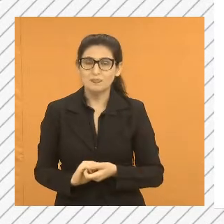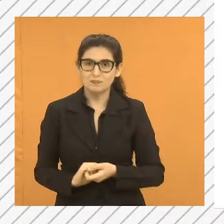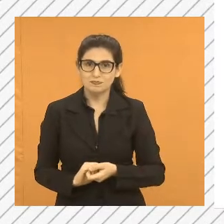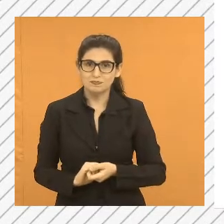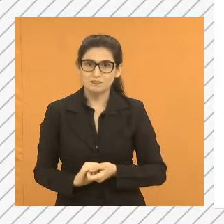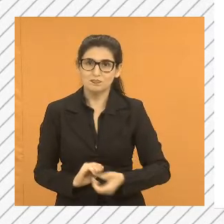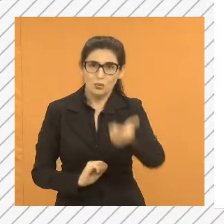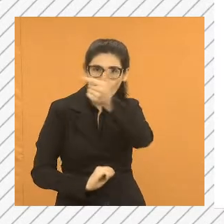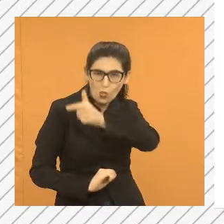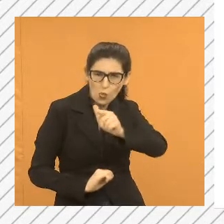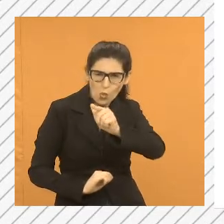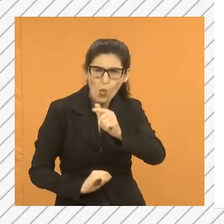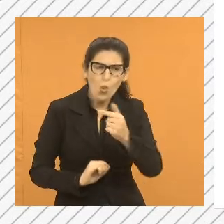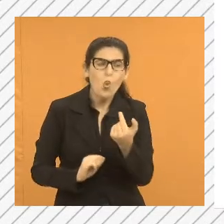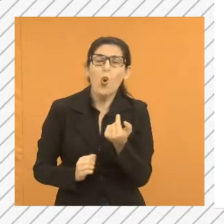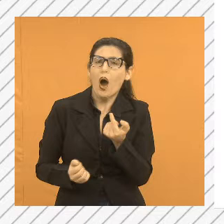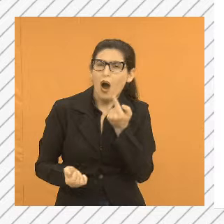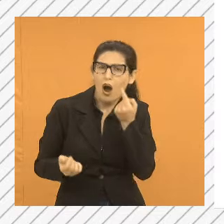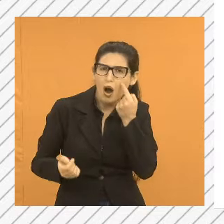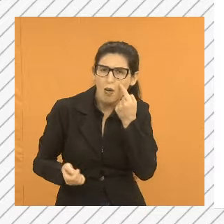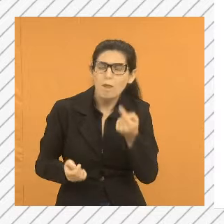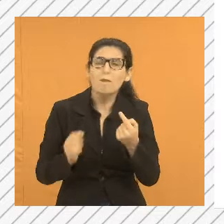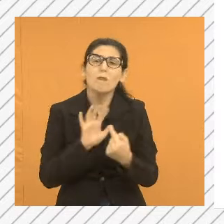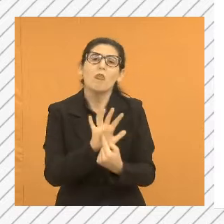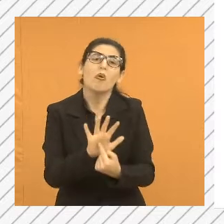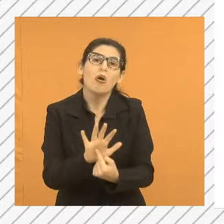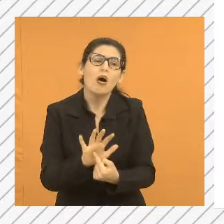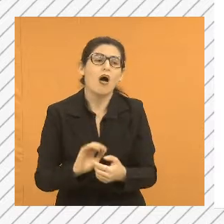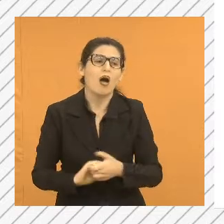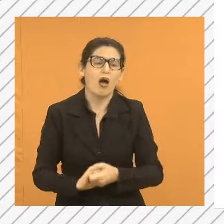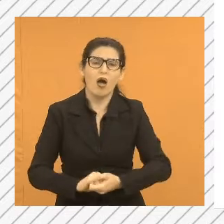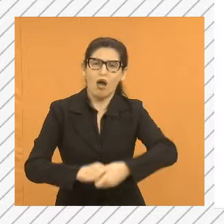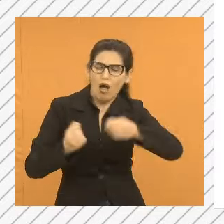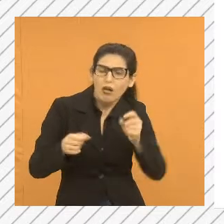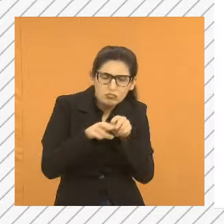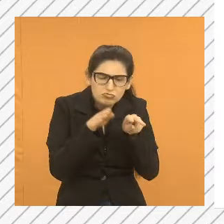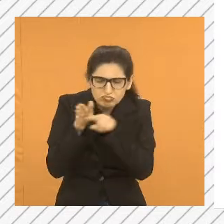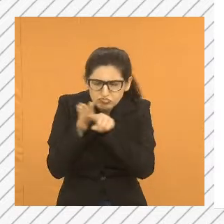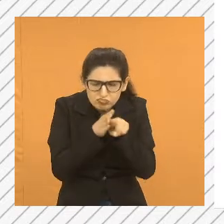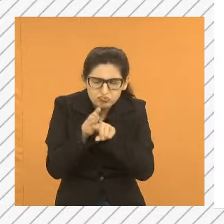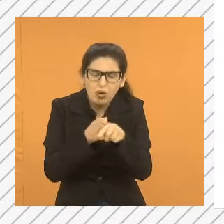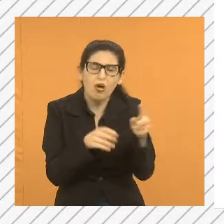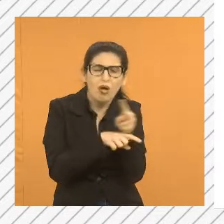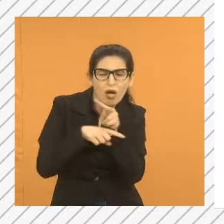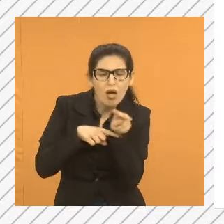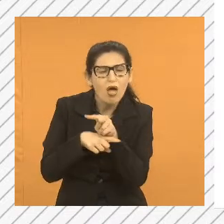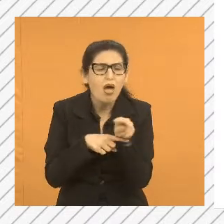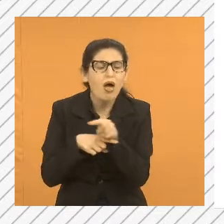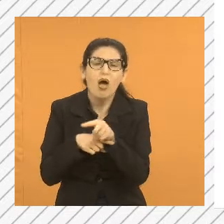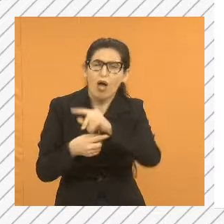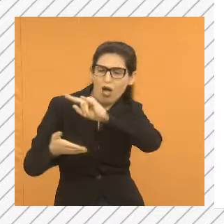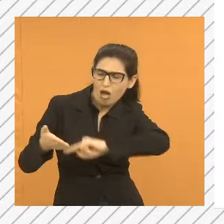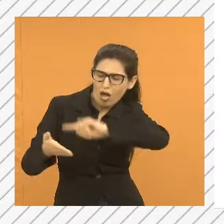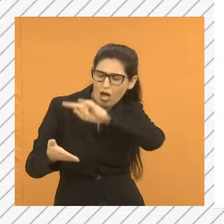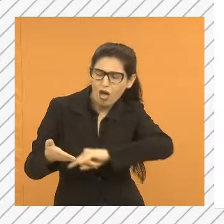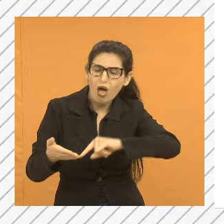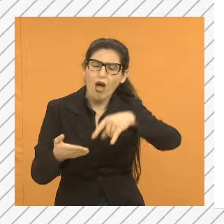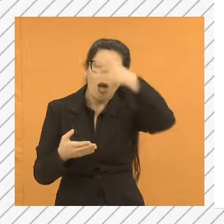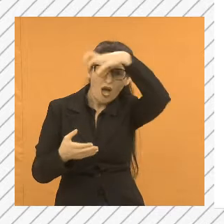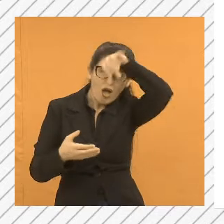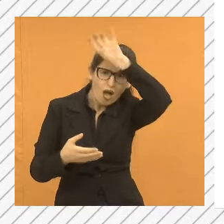O próximo slide vai apontar para as auditorias e autorizações para o boletim de produção